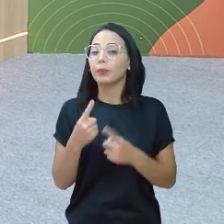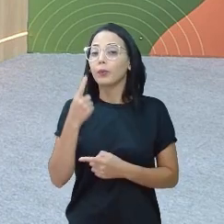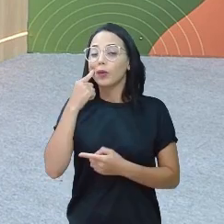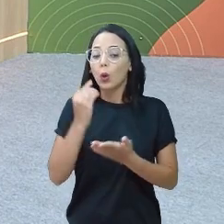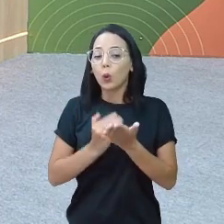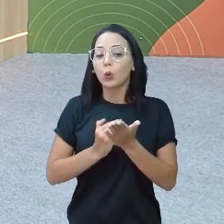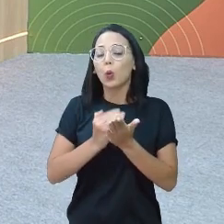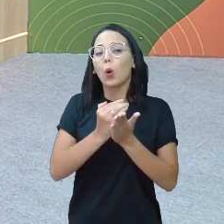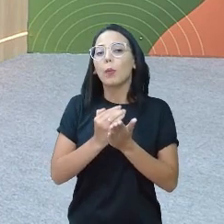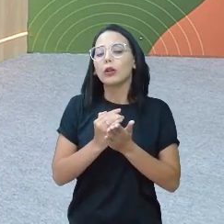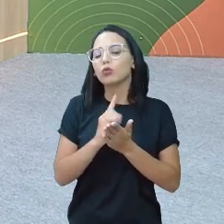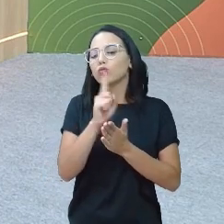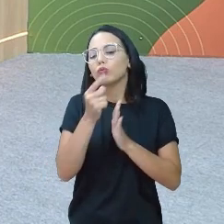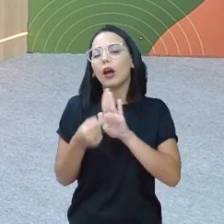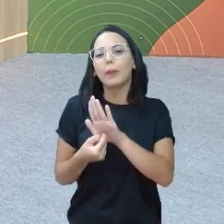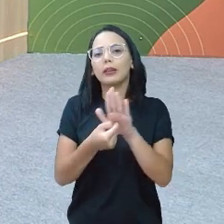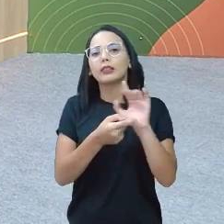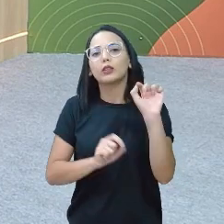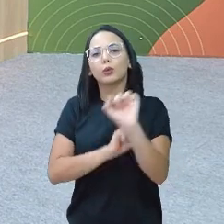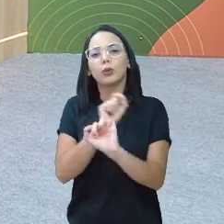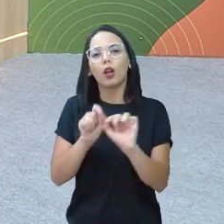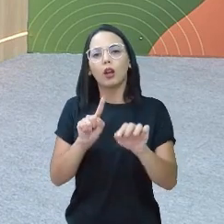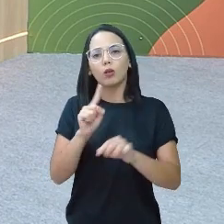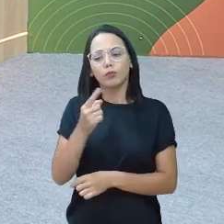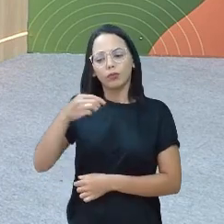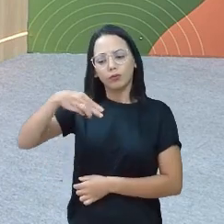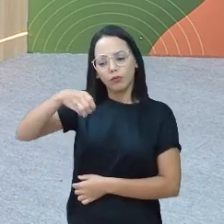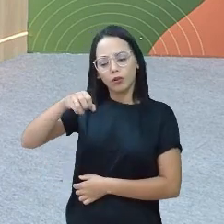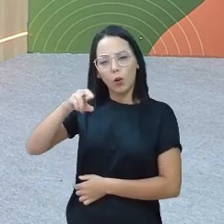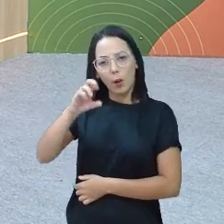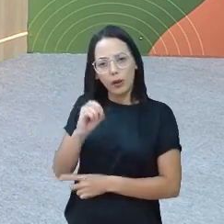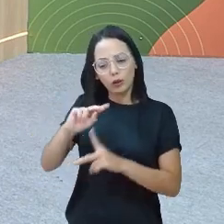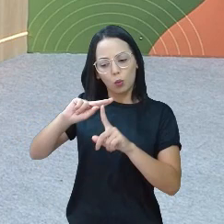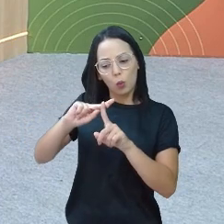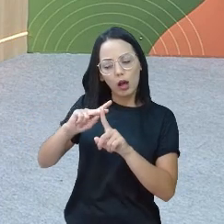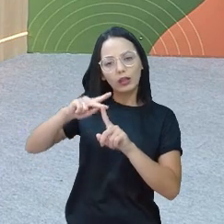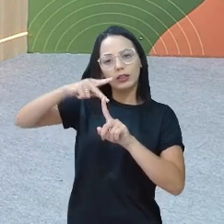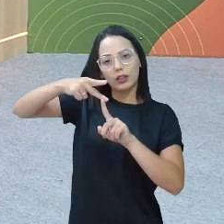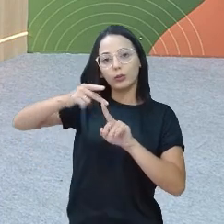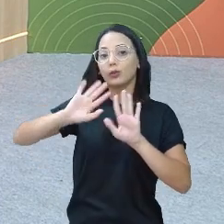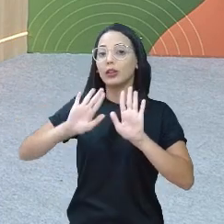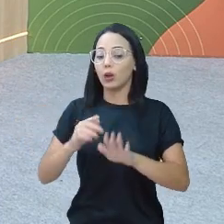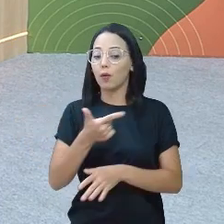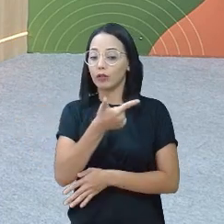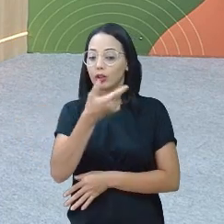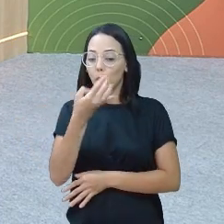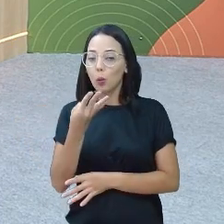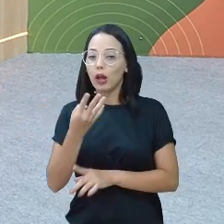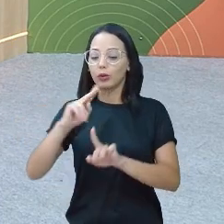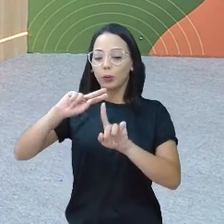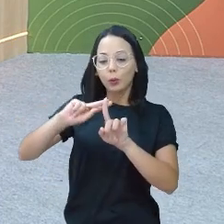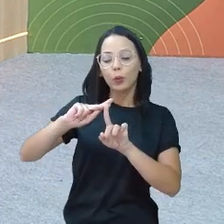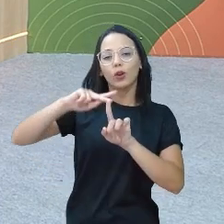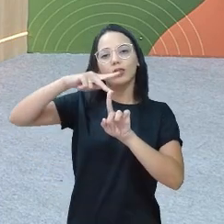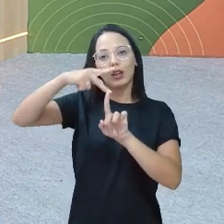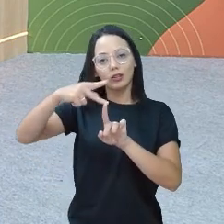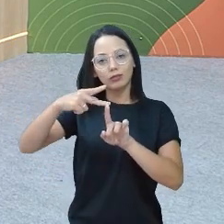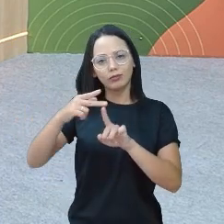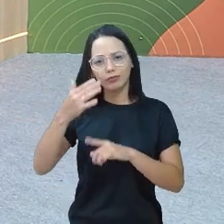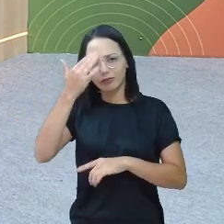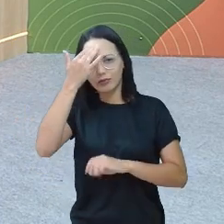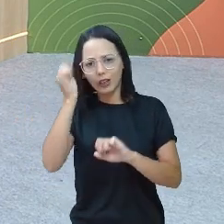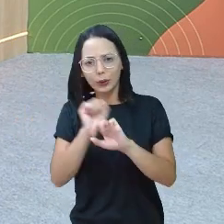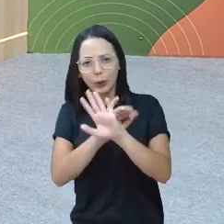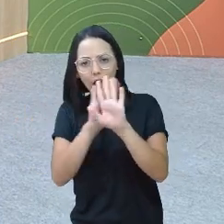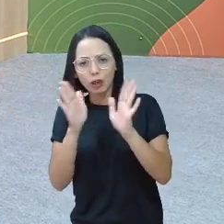dessa estava representando 1 metro quadrado. Então, eu vou ter 24 metros quadrados. Tudo bem até